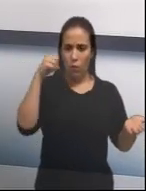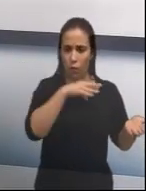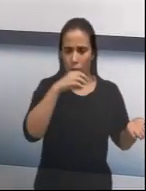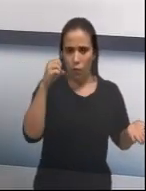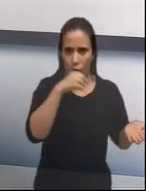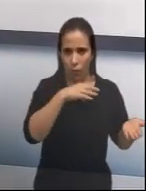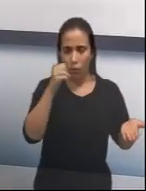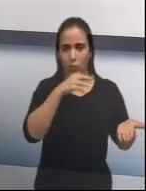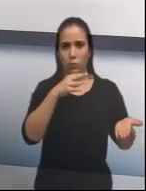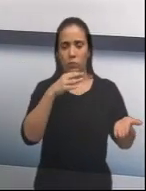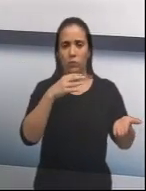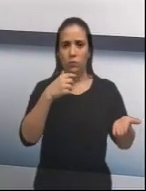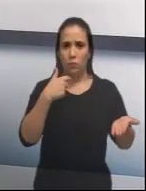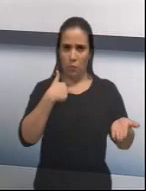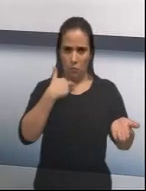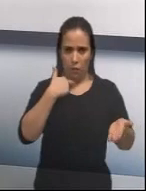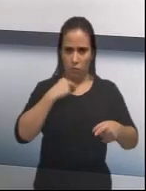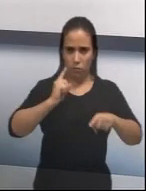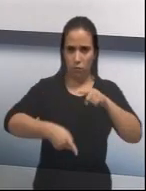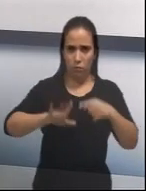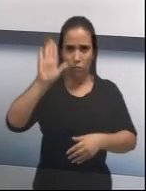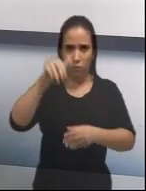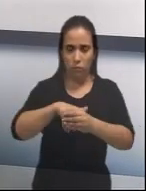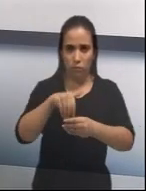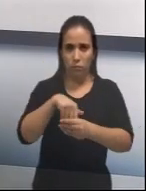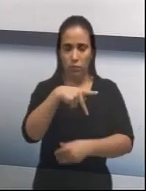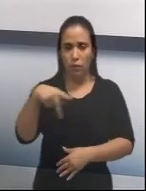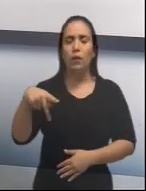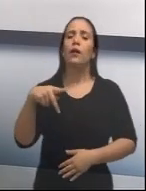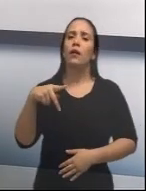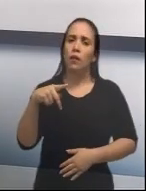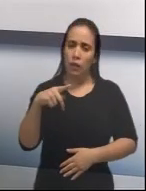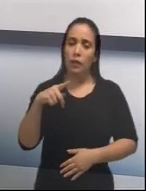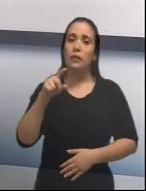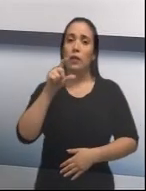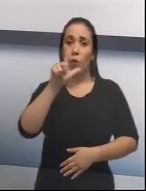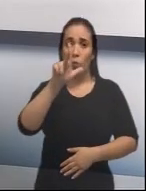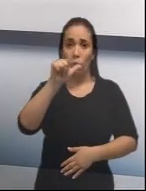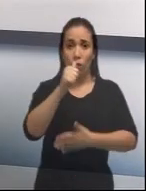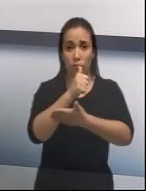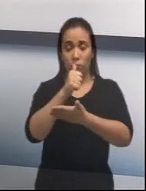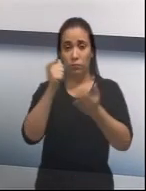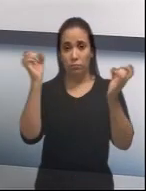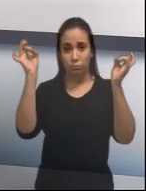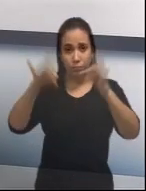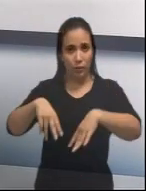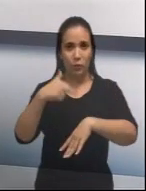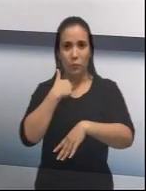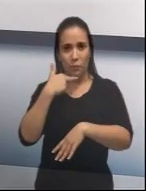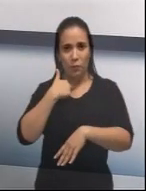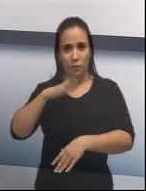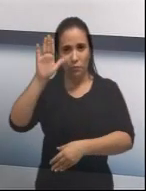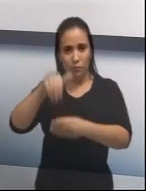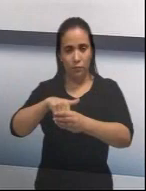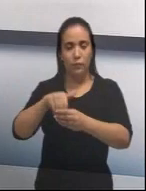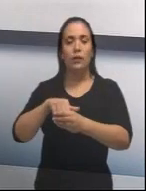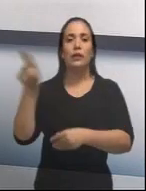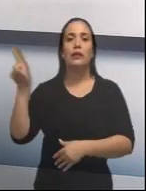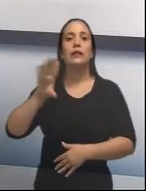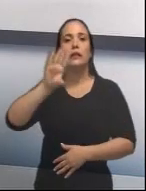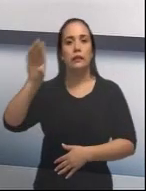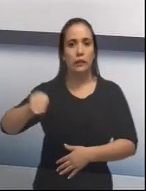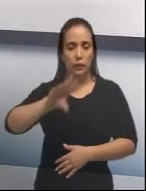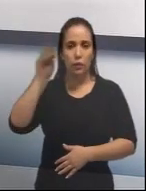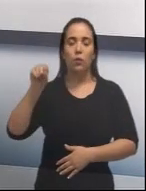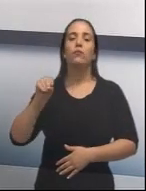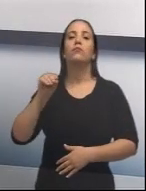dizendo isso, né? Diz que com a saída de Lula, crescem as chances de Ciro Gomes e de outros candidatos, porque falar em Ciro